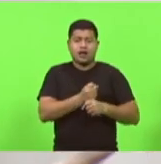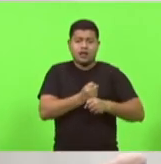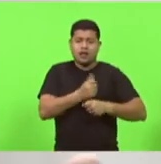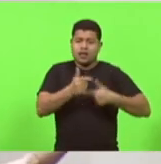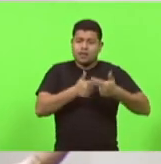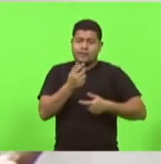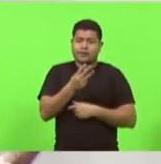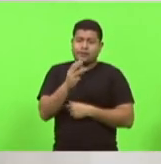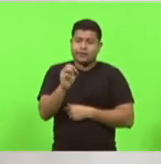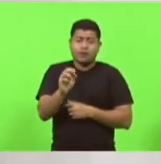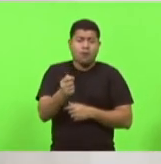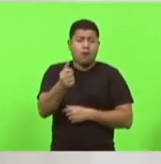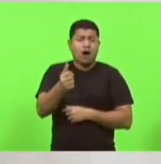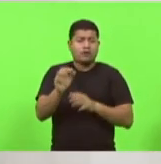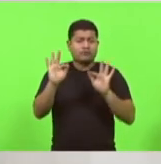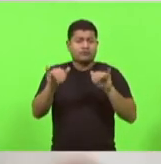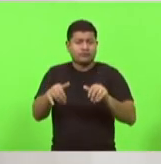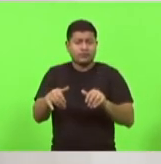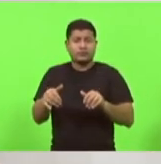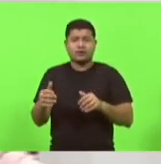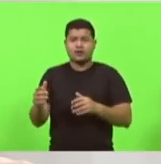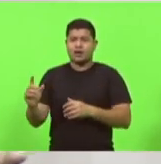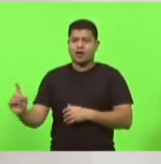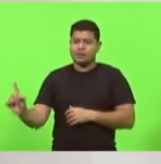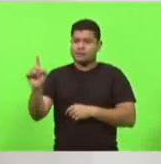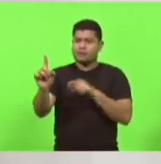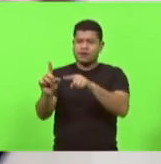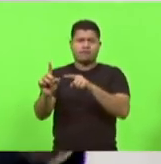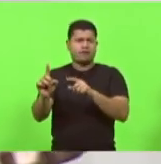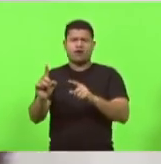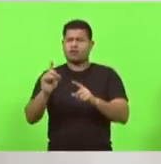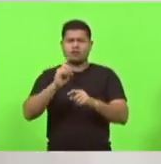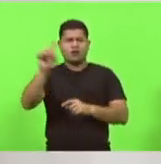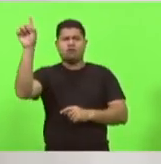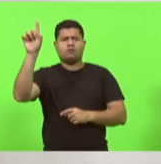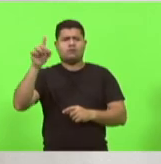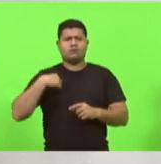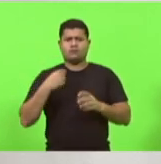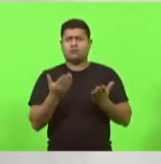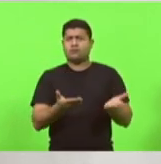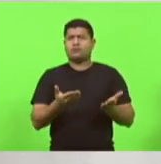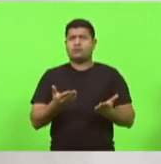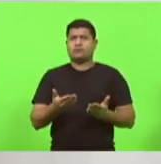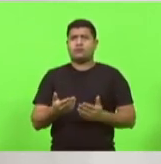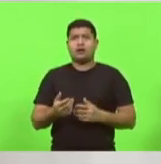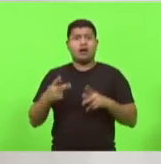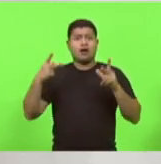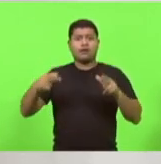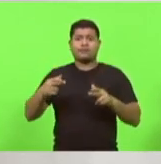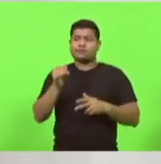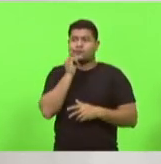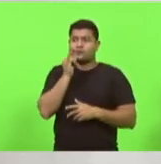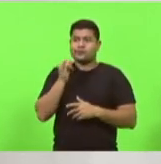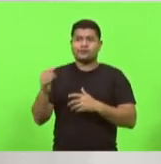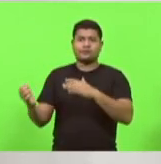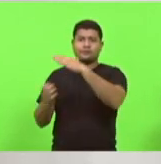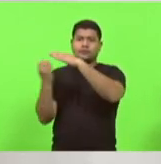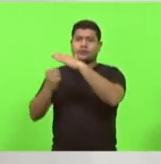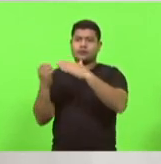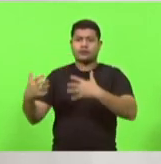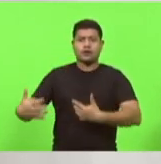alguém vem e diz não. É o que eu disse. O empresário compra um caminhão que ele precisa,